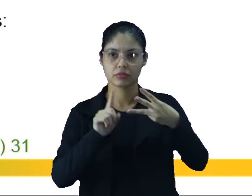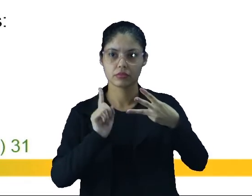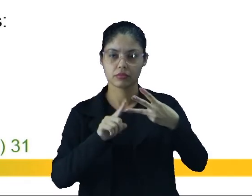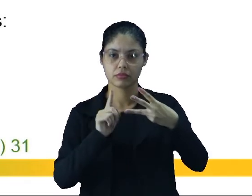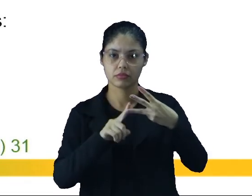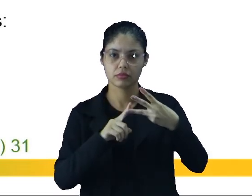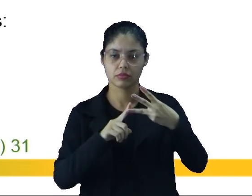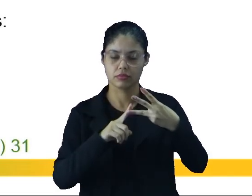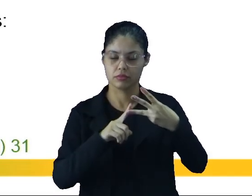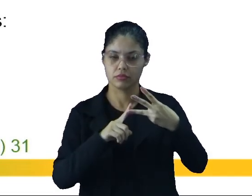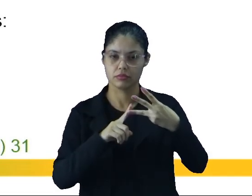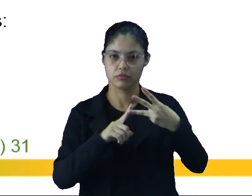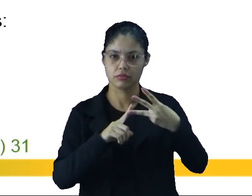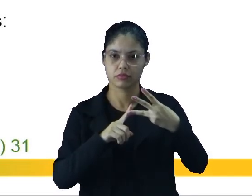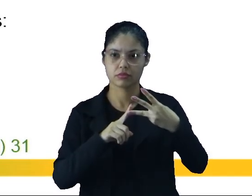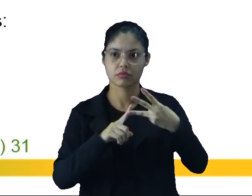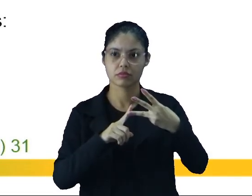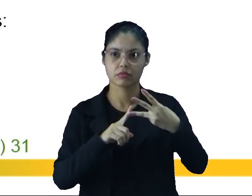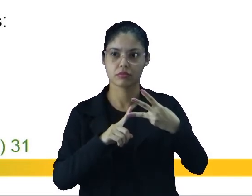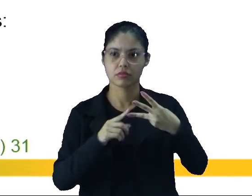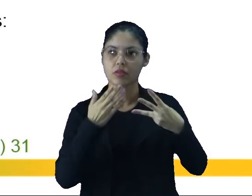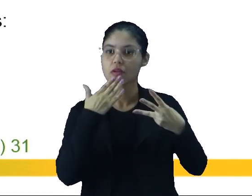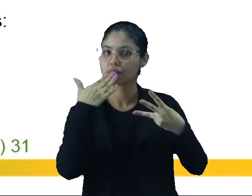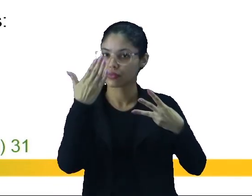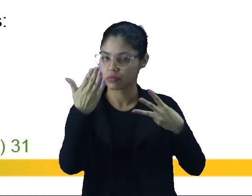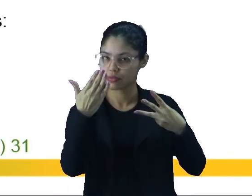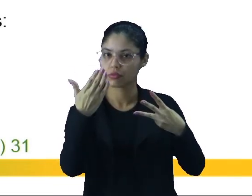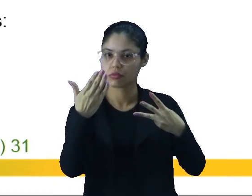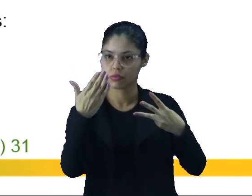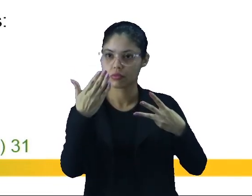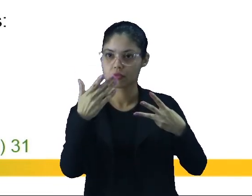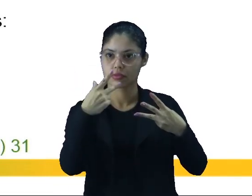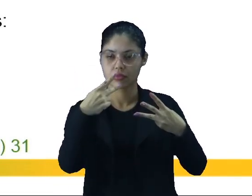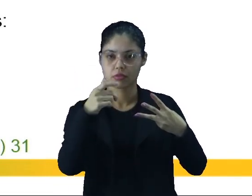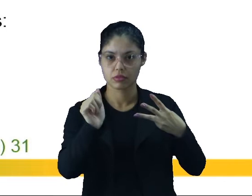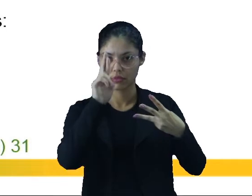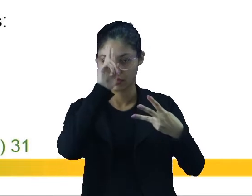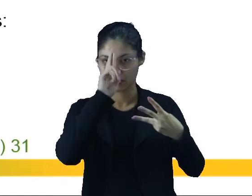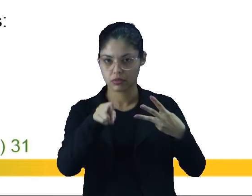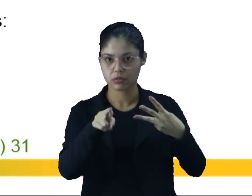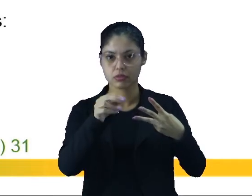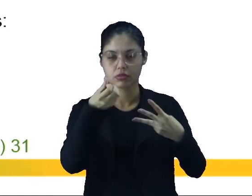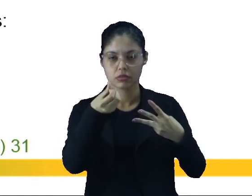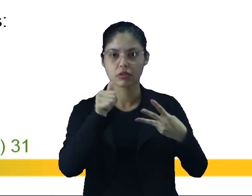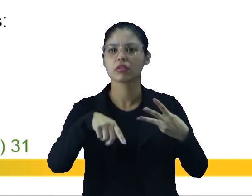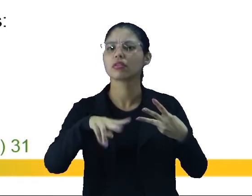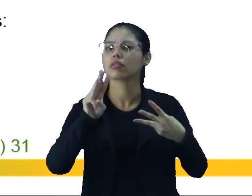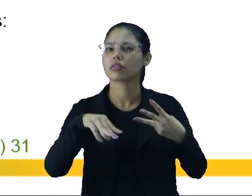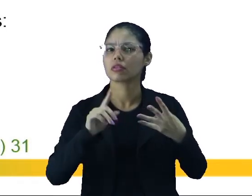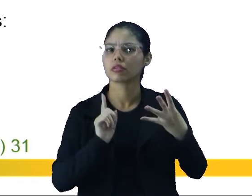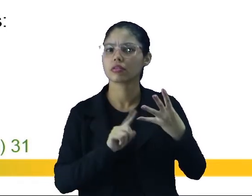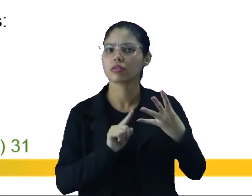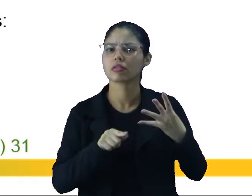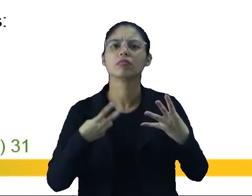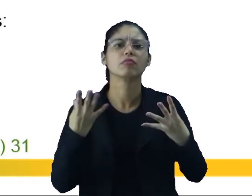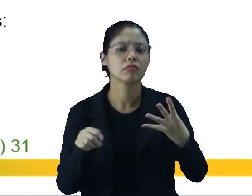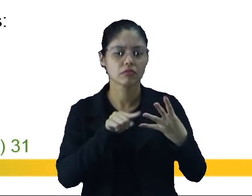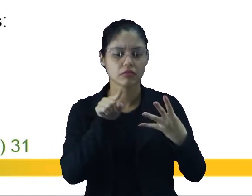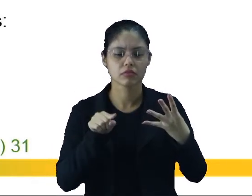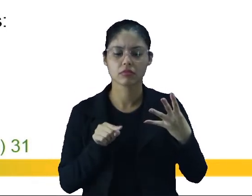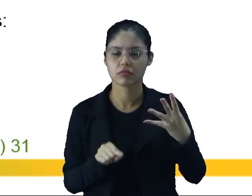tenho o terceiro termo. E aqui está dizendo que é uma PA de razão 6. Quem será o quarto termo?